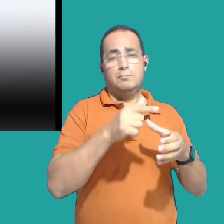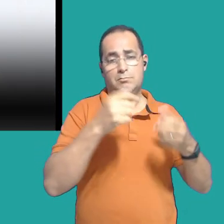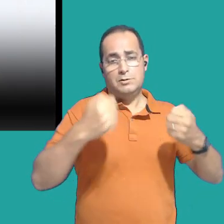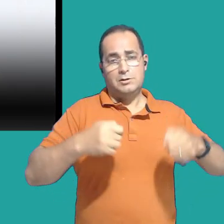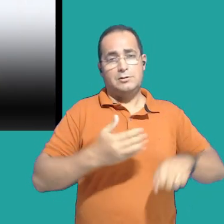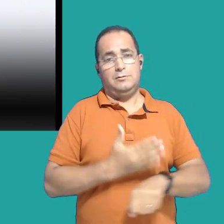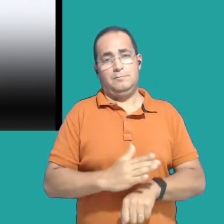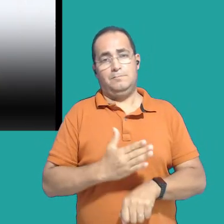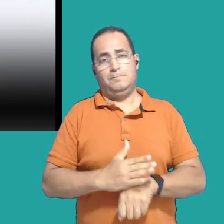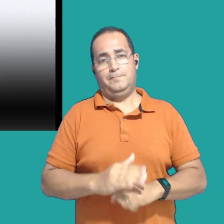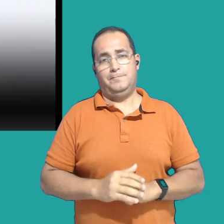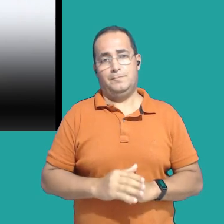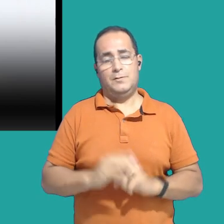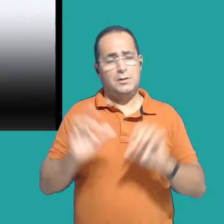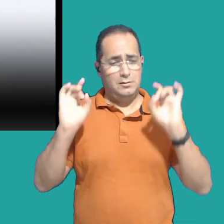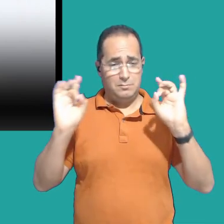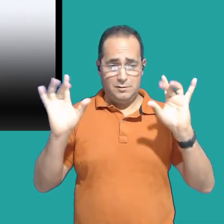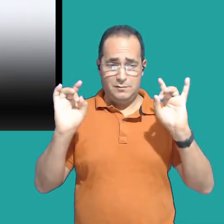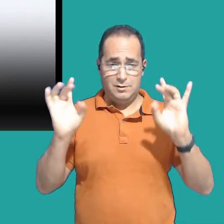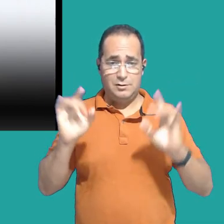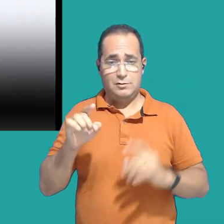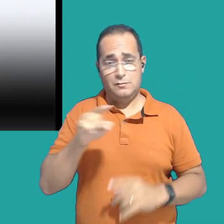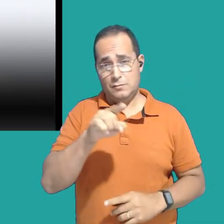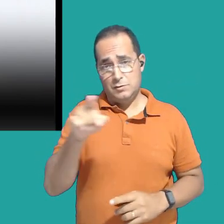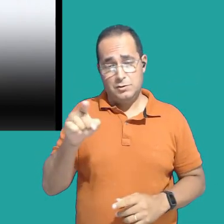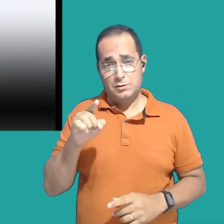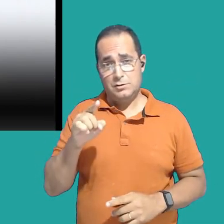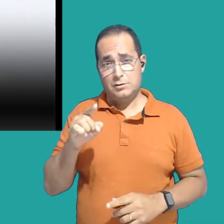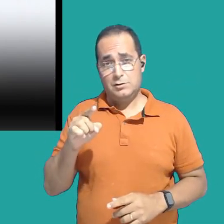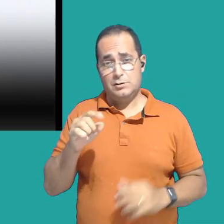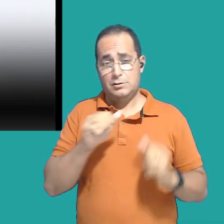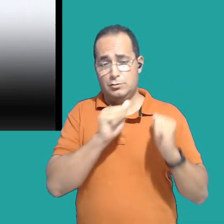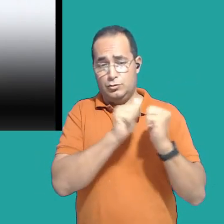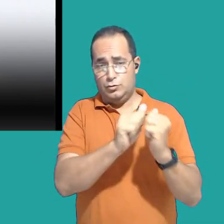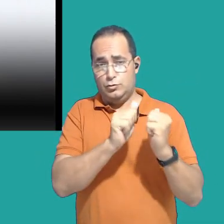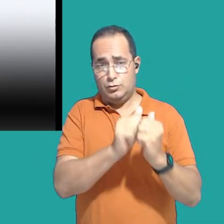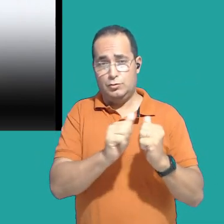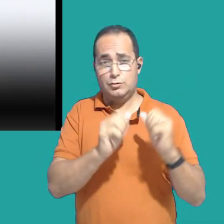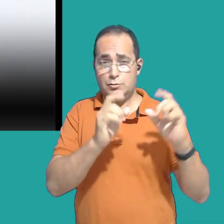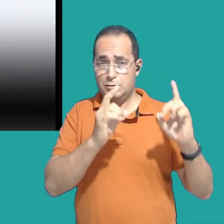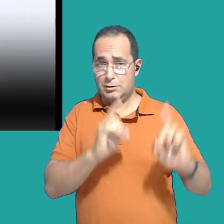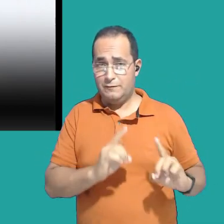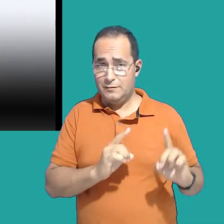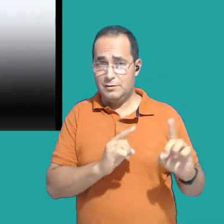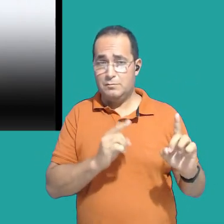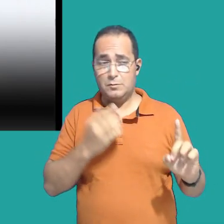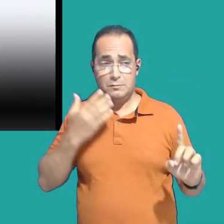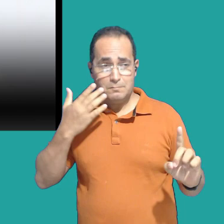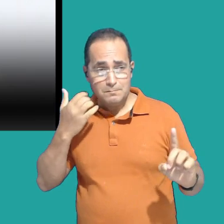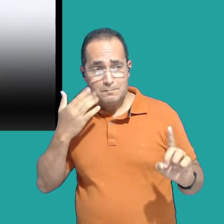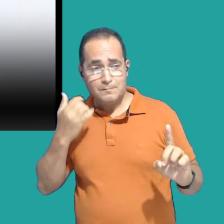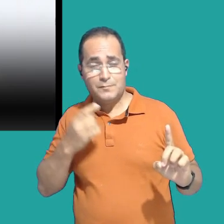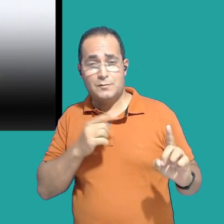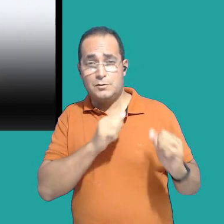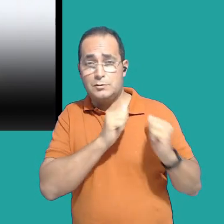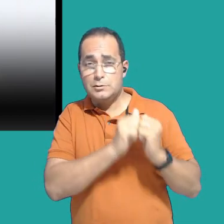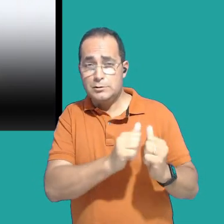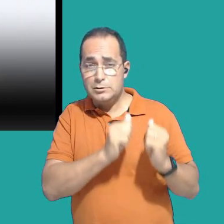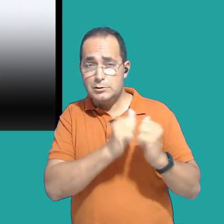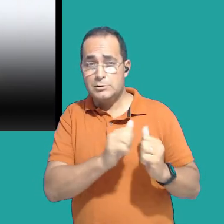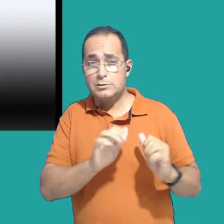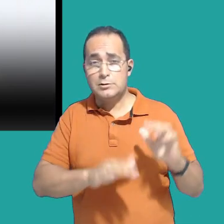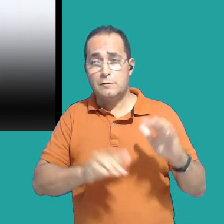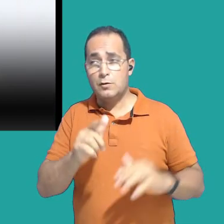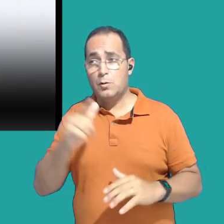nossa construção como cidadão. E, de fato, é um privilégio você conviver com uma pessoa com deficiência, porque você vai ter